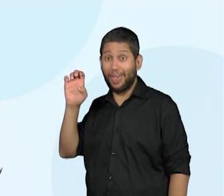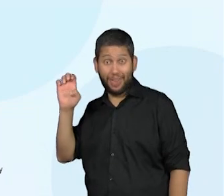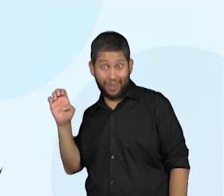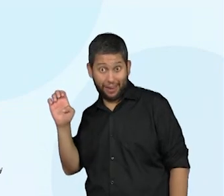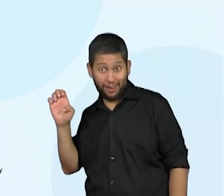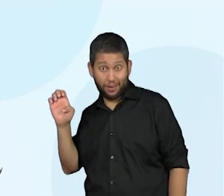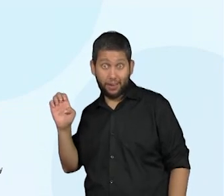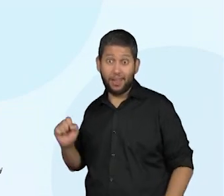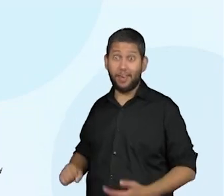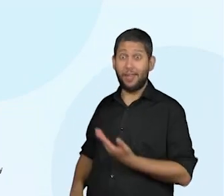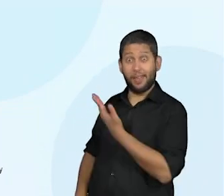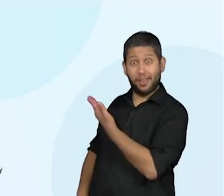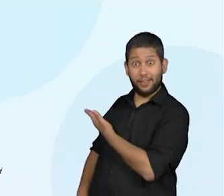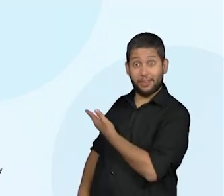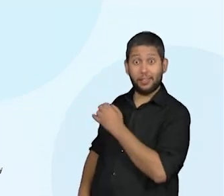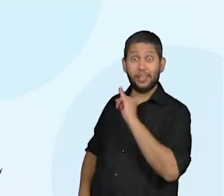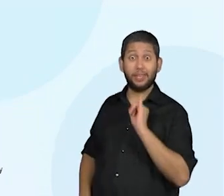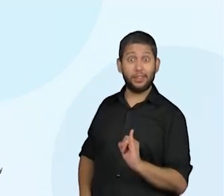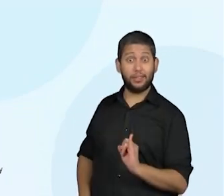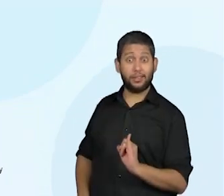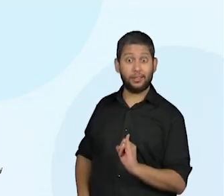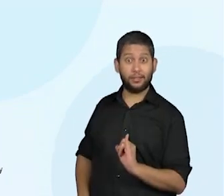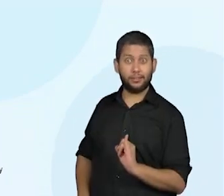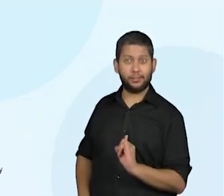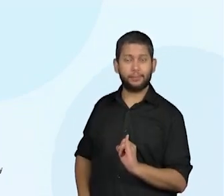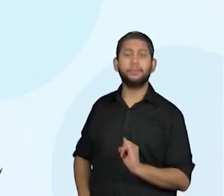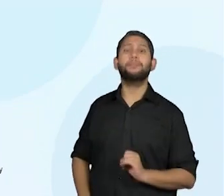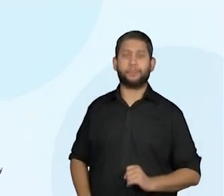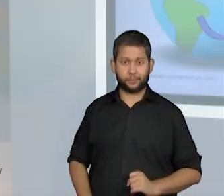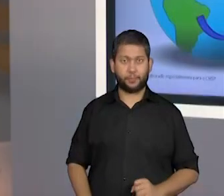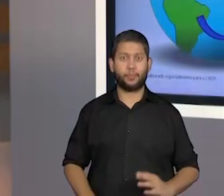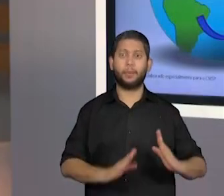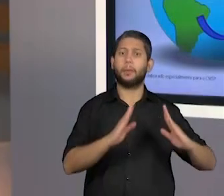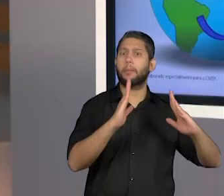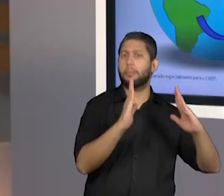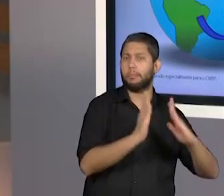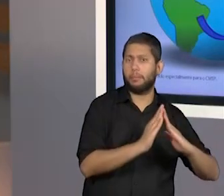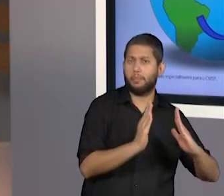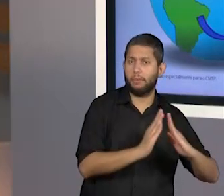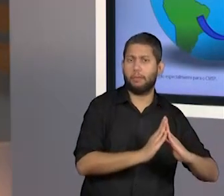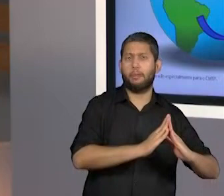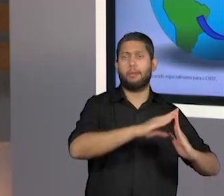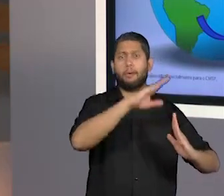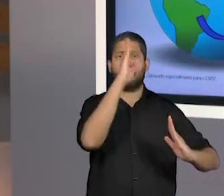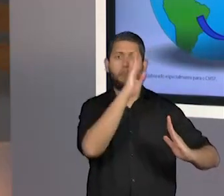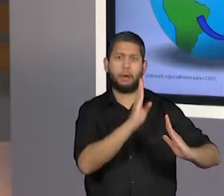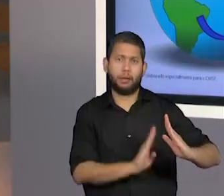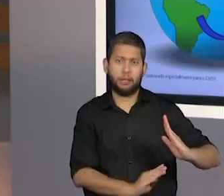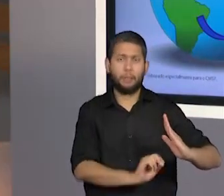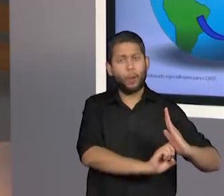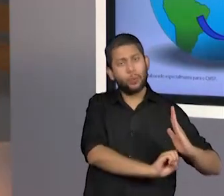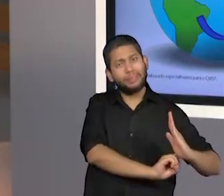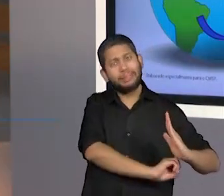de entrada. Muito bem. É ao contrário,